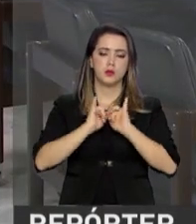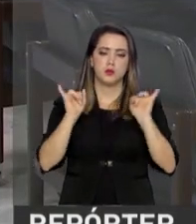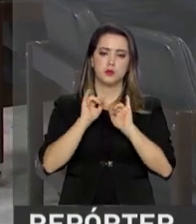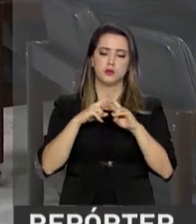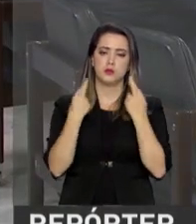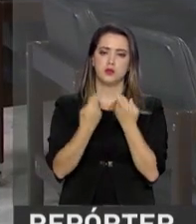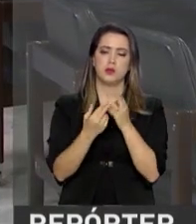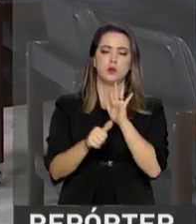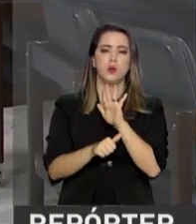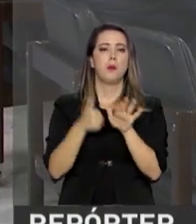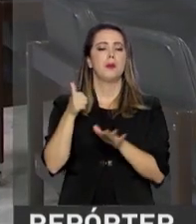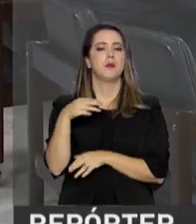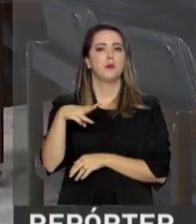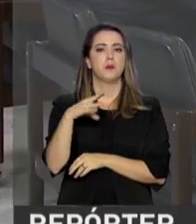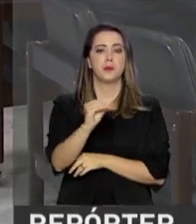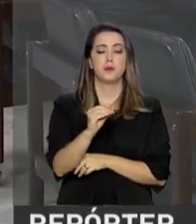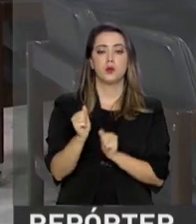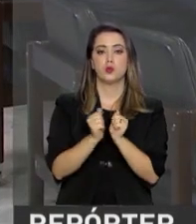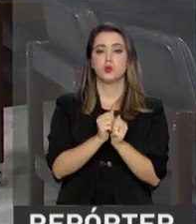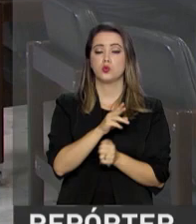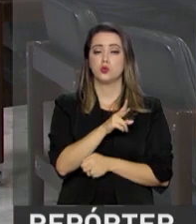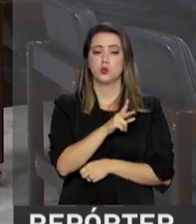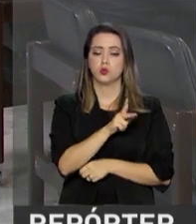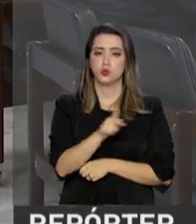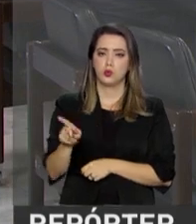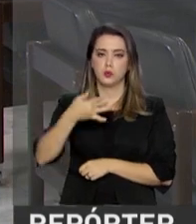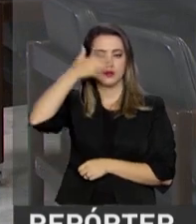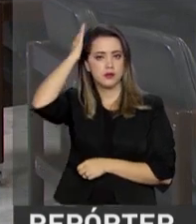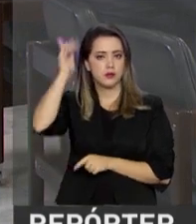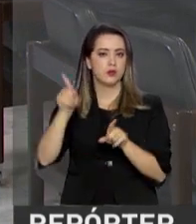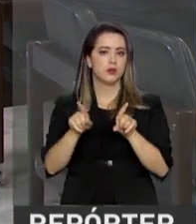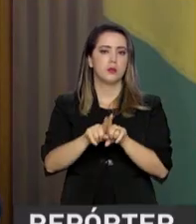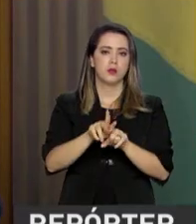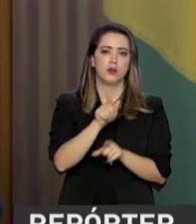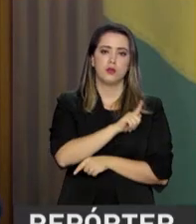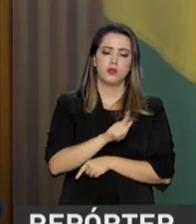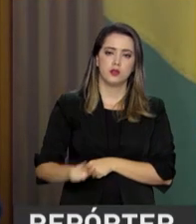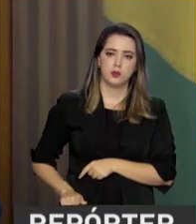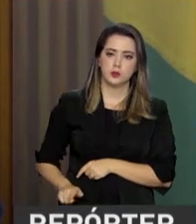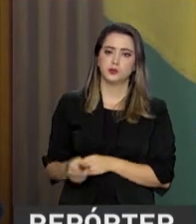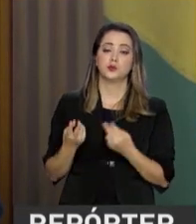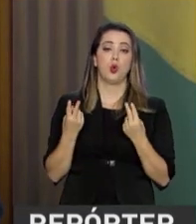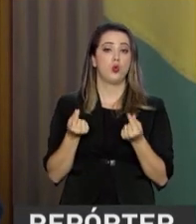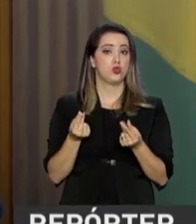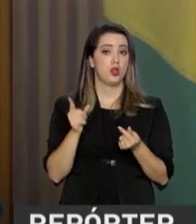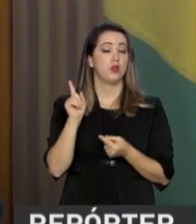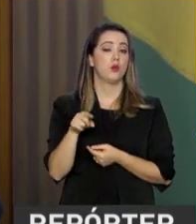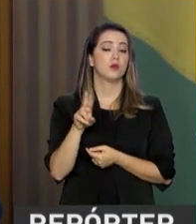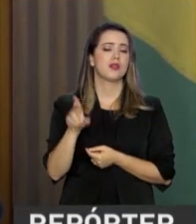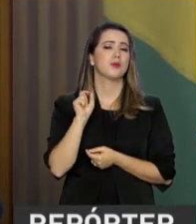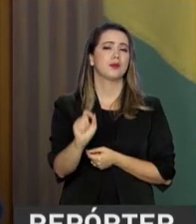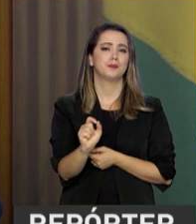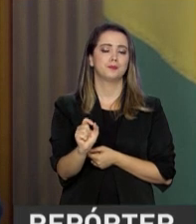na reunião do dia 1º de março entre o presidente michel temer e os governadores o dinheiro deve ser usado principalmente